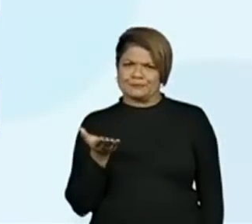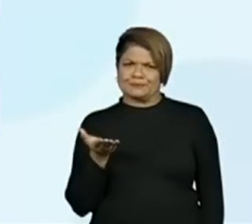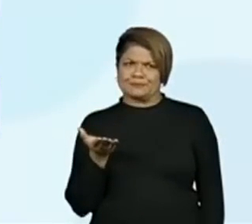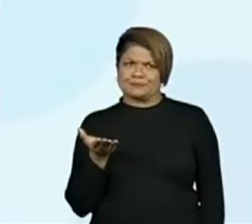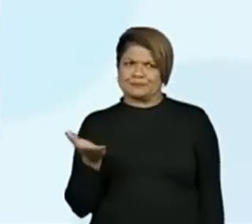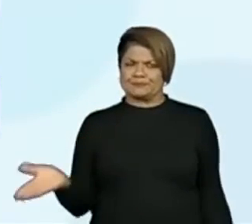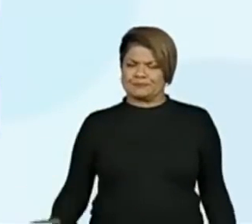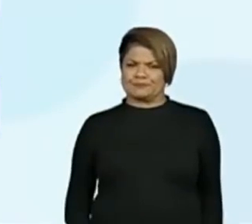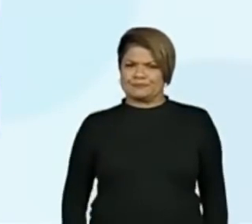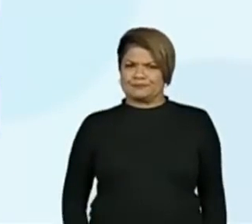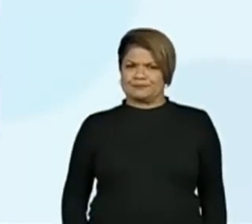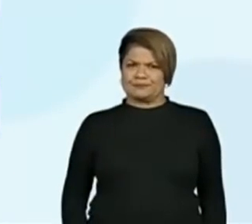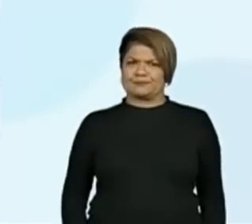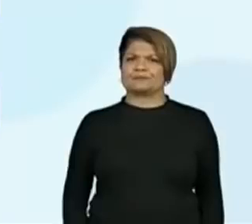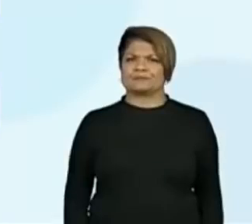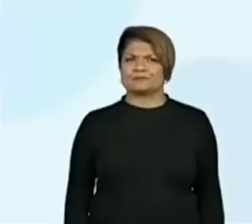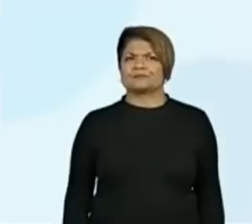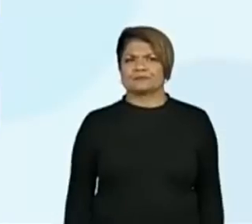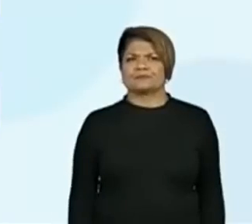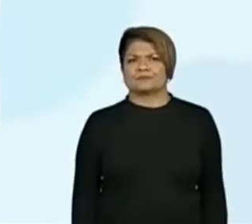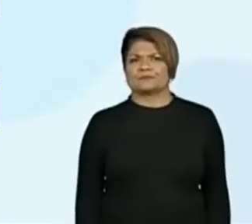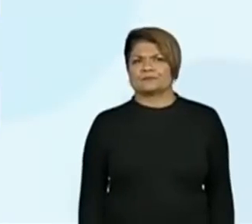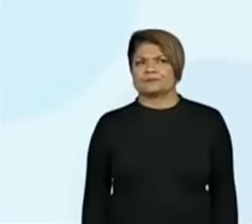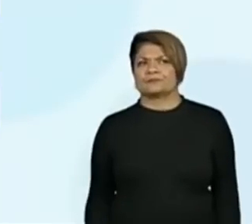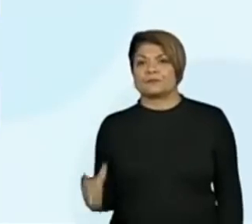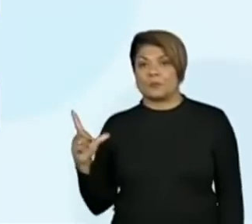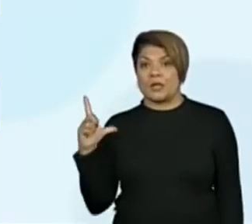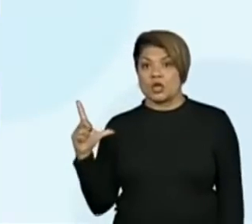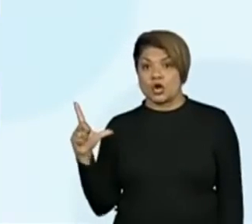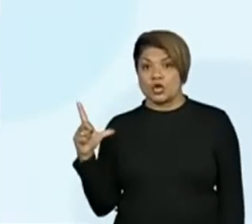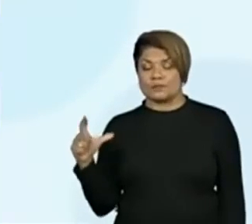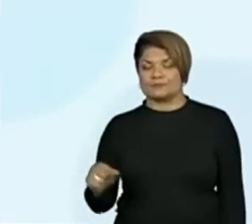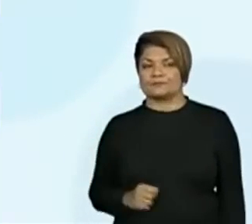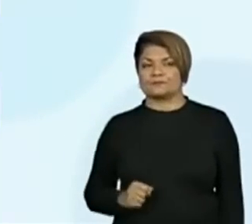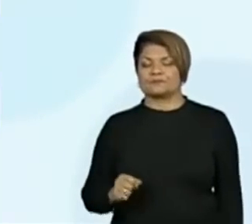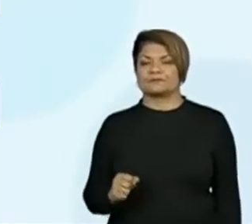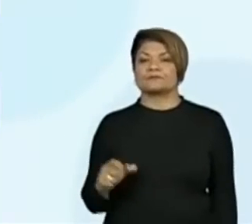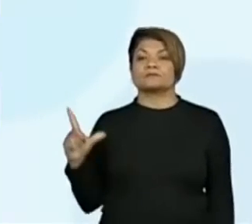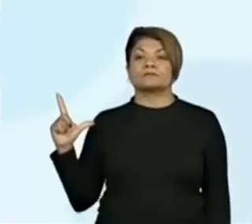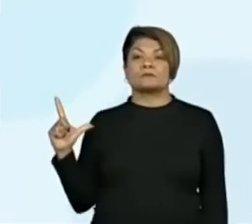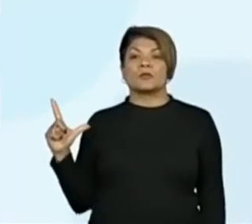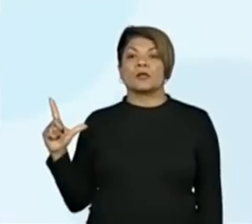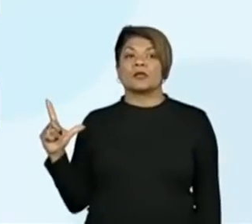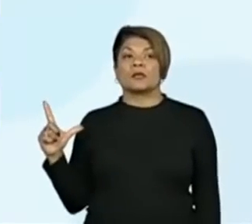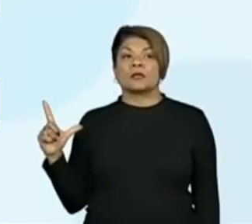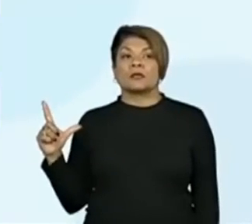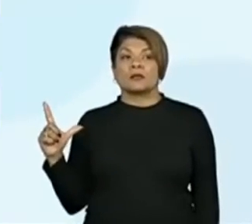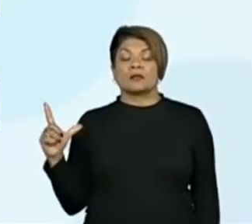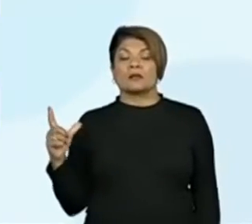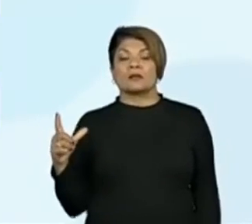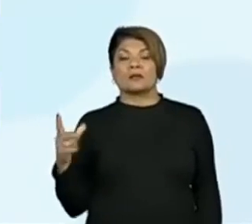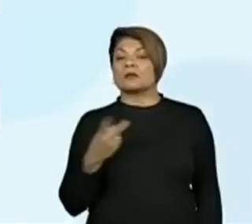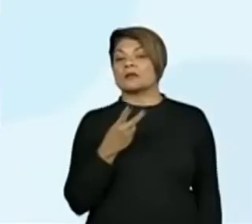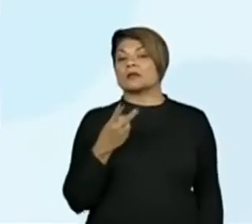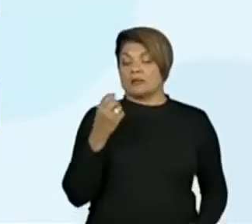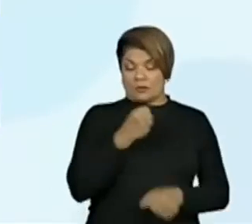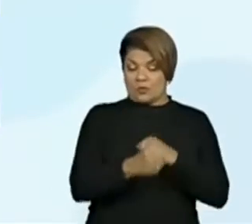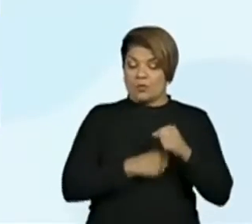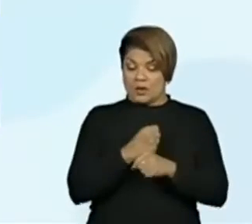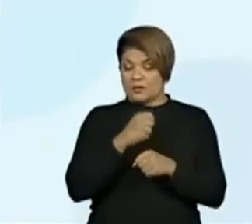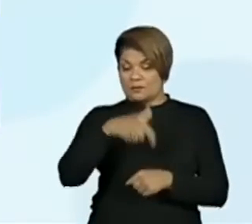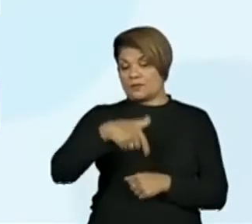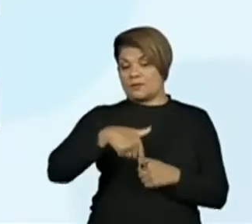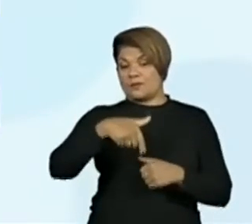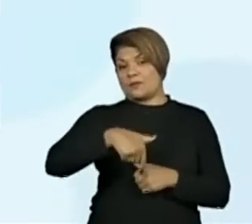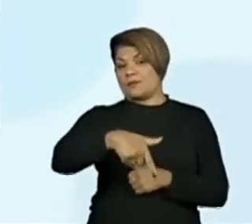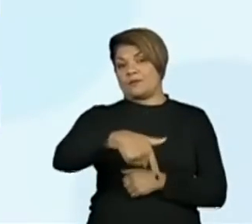Esse é fácil. Esse é o maior. Todo mundo conhece. Então leia aí para mim esse número. Qual que é? É o ano em que nós estamos agora.